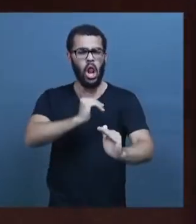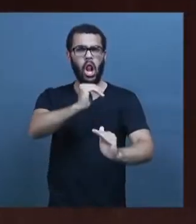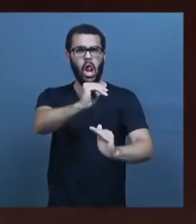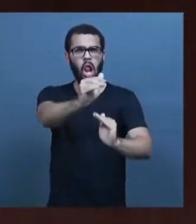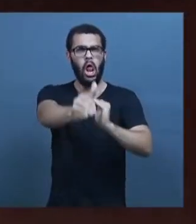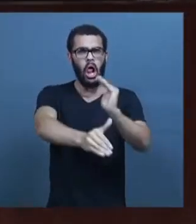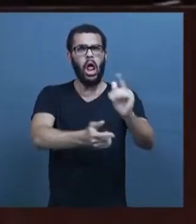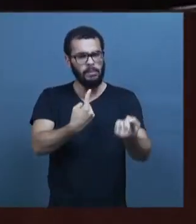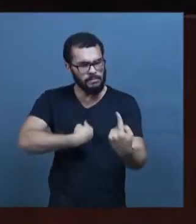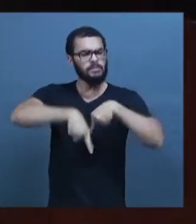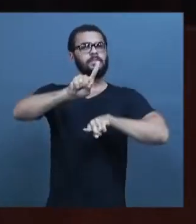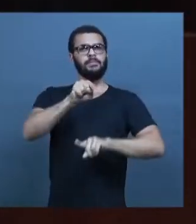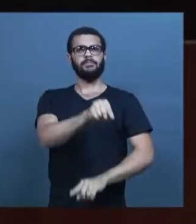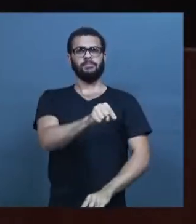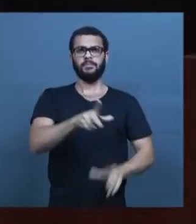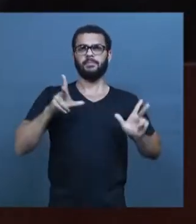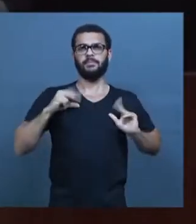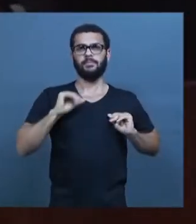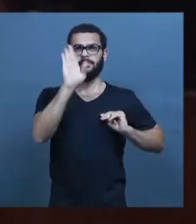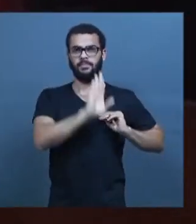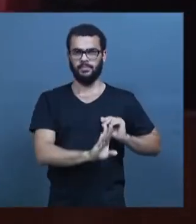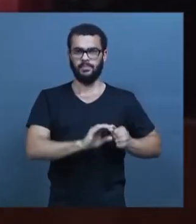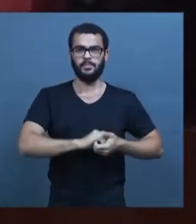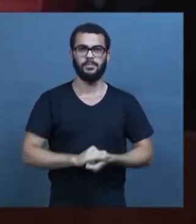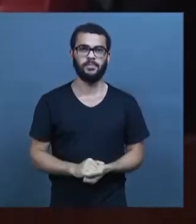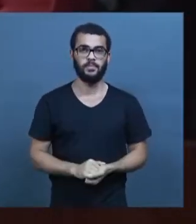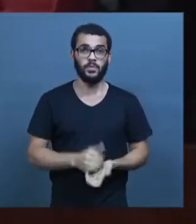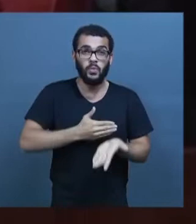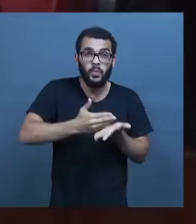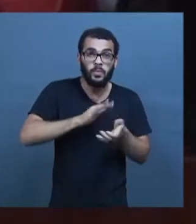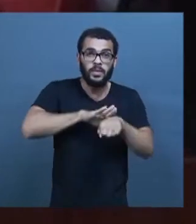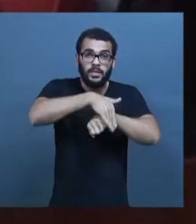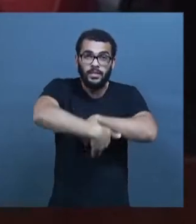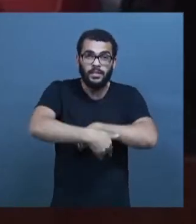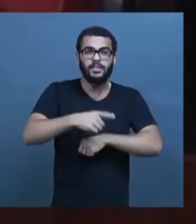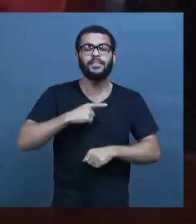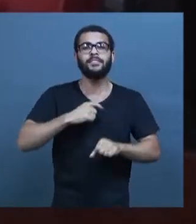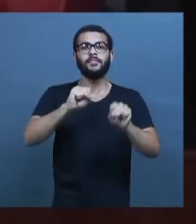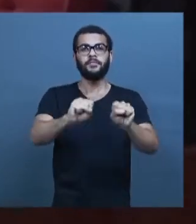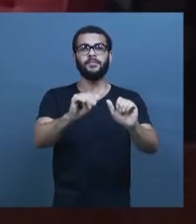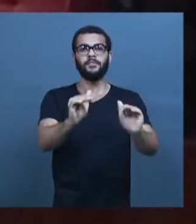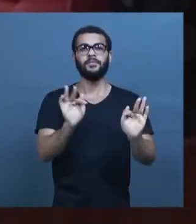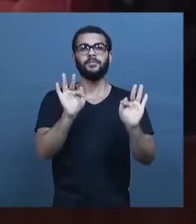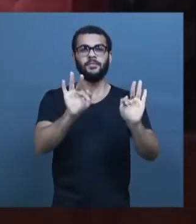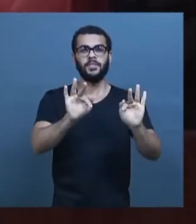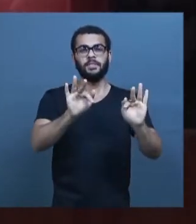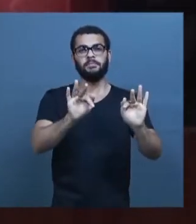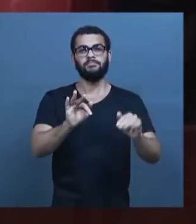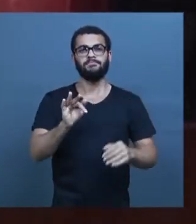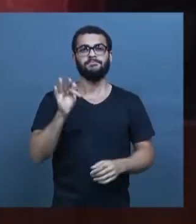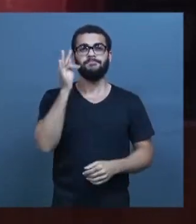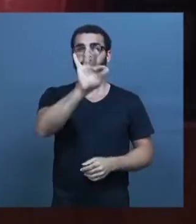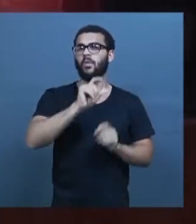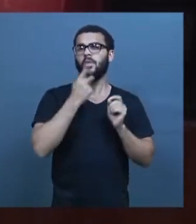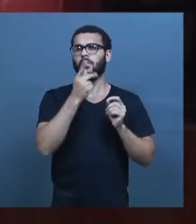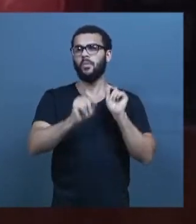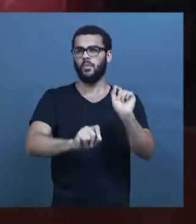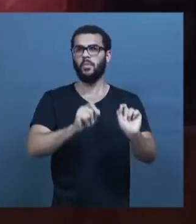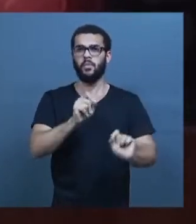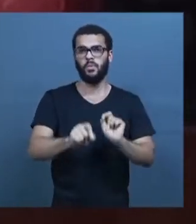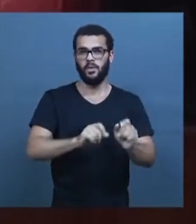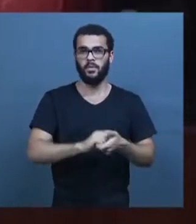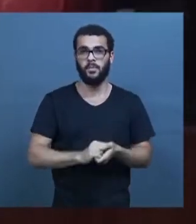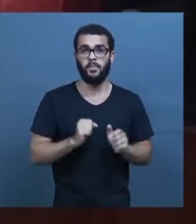No início da noite, o ministro do Supremo Tribunal Federal, Luiz Roberto Barroso, concedeu liminar suspendendo a medida de Bolsonaro,